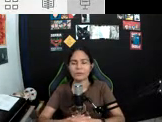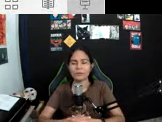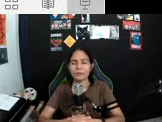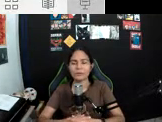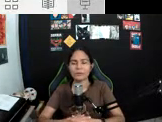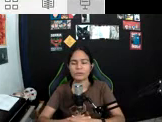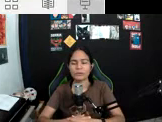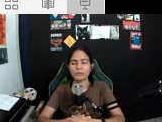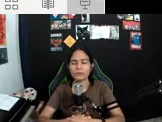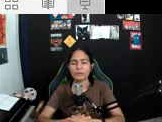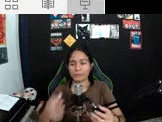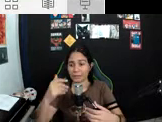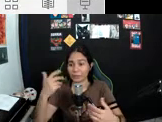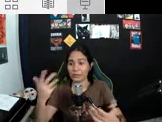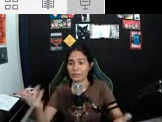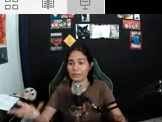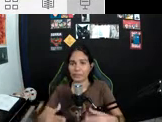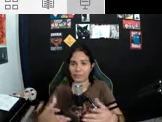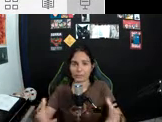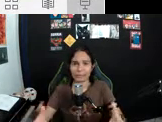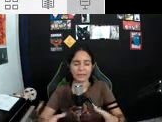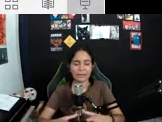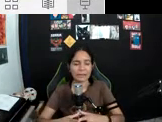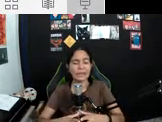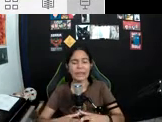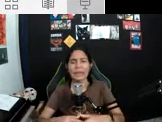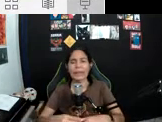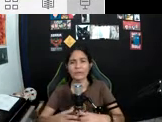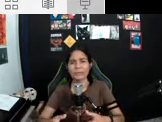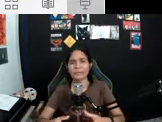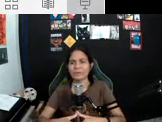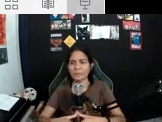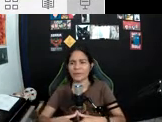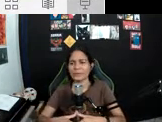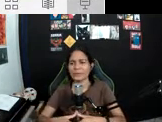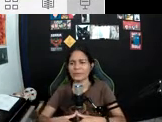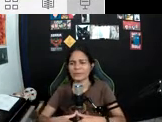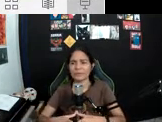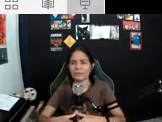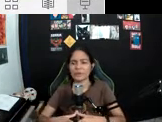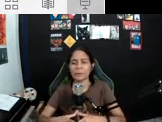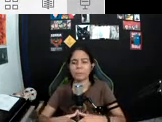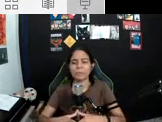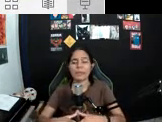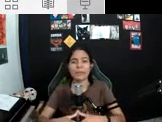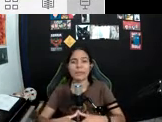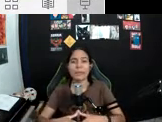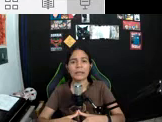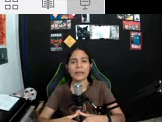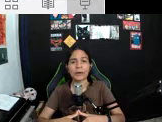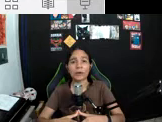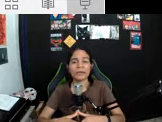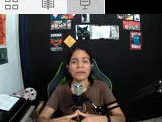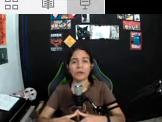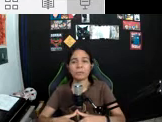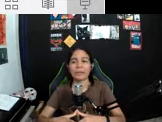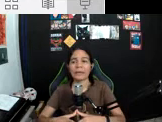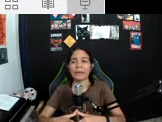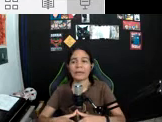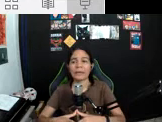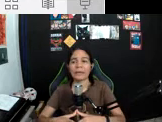cuidados, tudinho, e ele dizendo que não precisava, né, à toa que ele estava sem máscara, sem nada, né? Que não precisava mais nada disso, não, que a